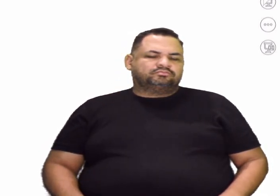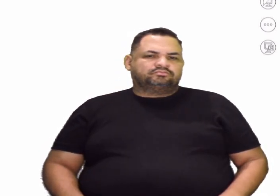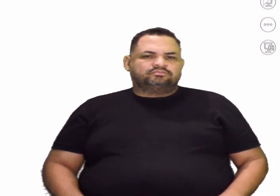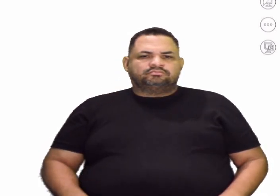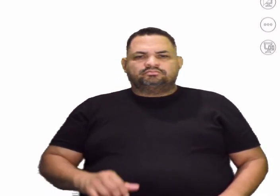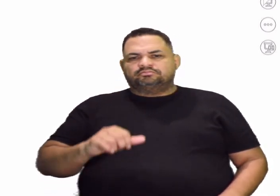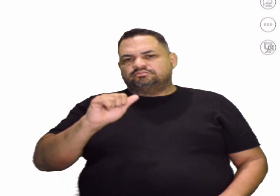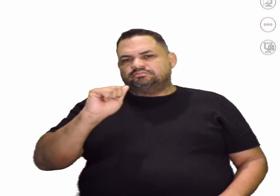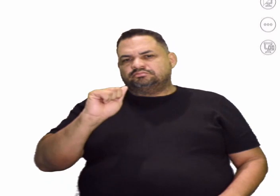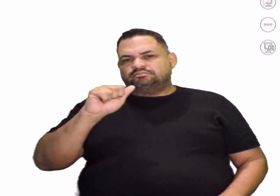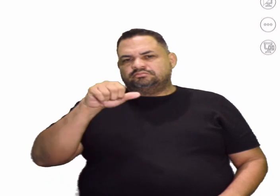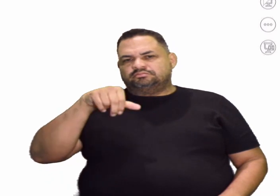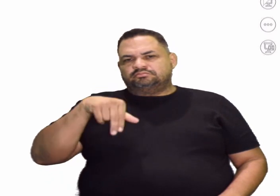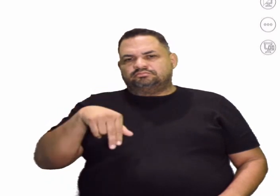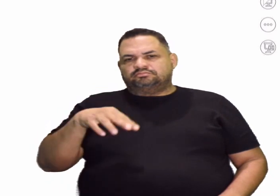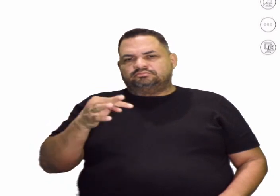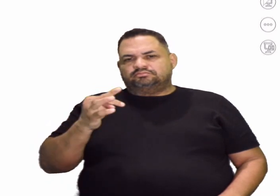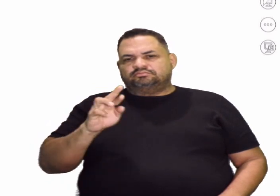antropo,